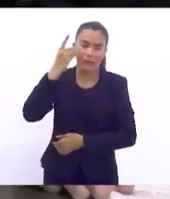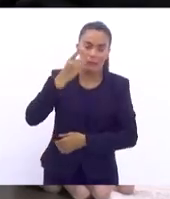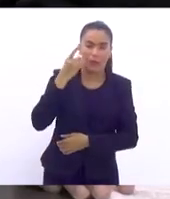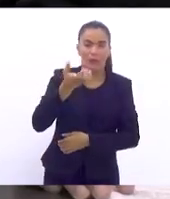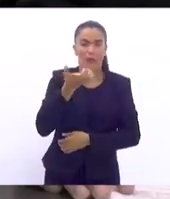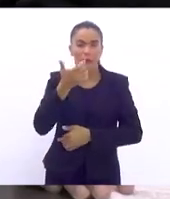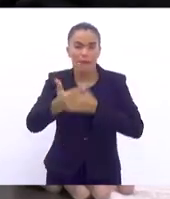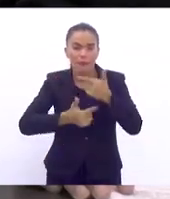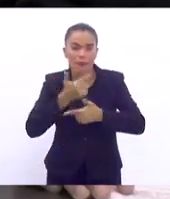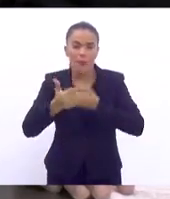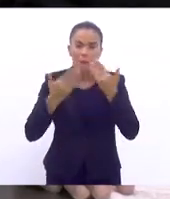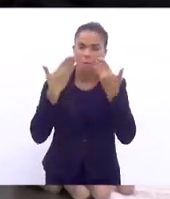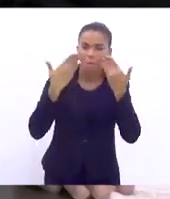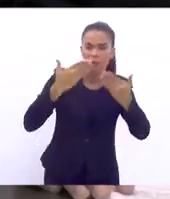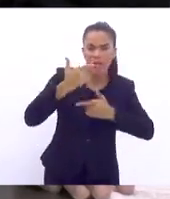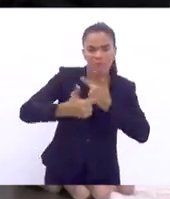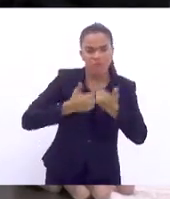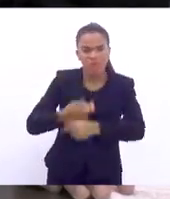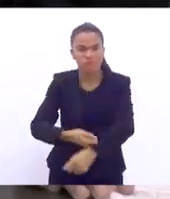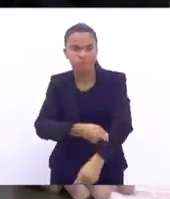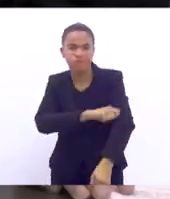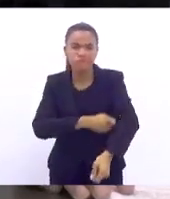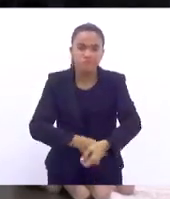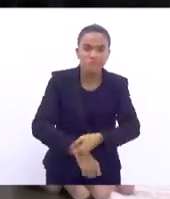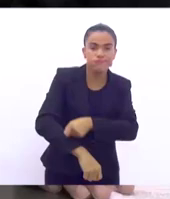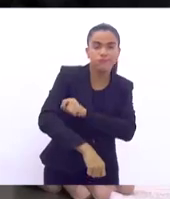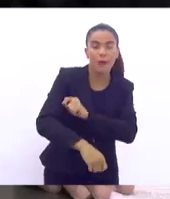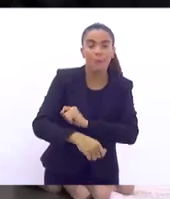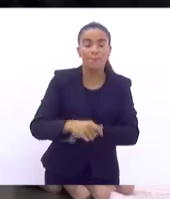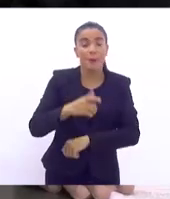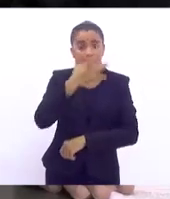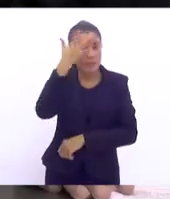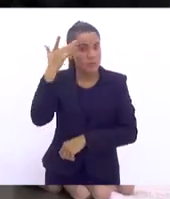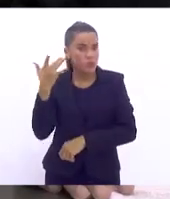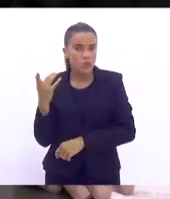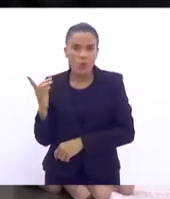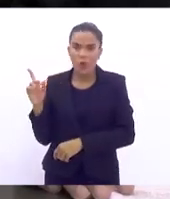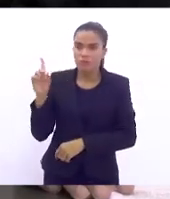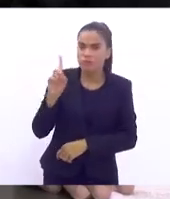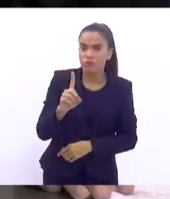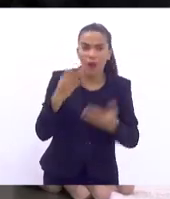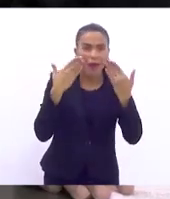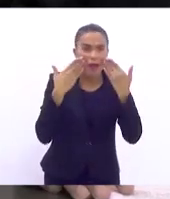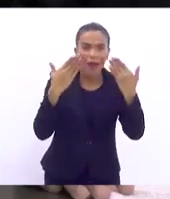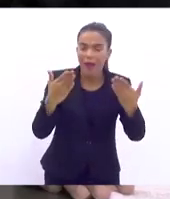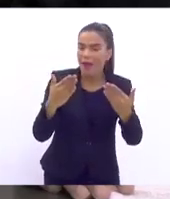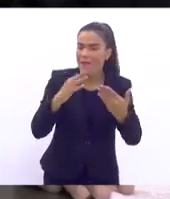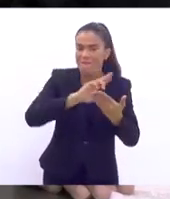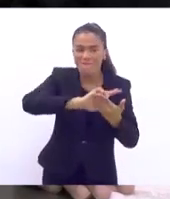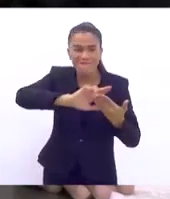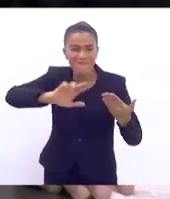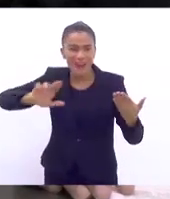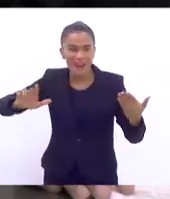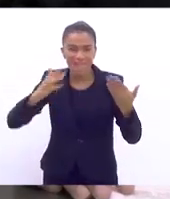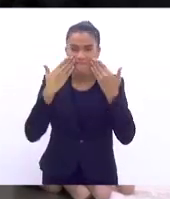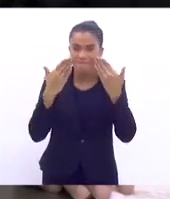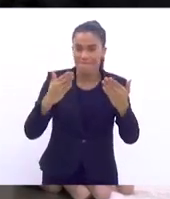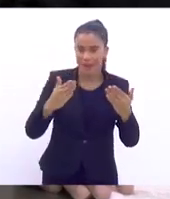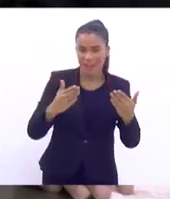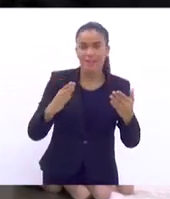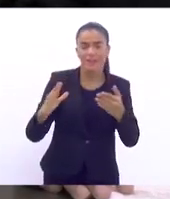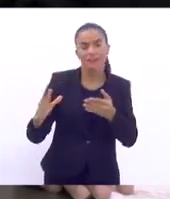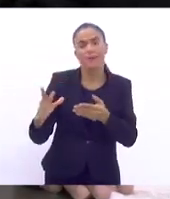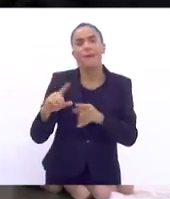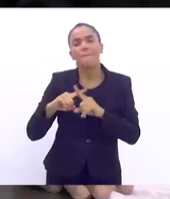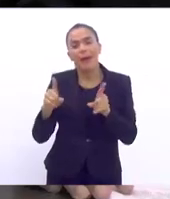produzir mostrar serviço Então teve gente que chegou apresentando várias frentes parlamentares isso não é ruim mas